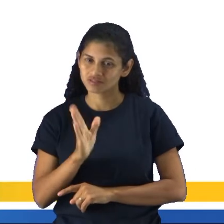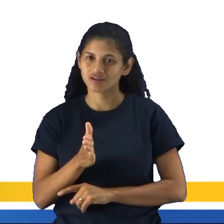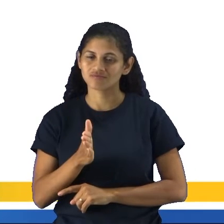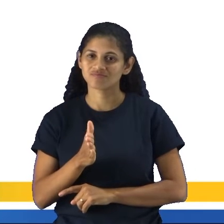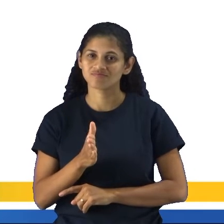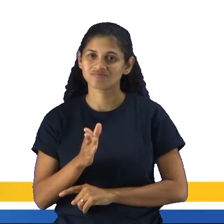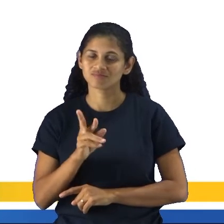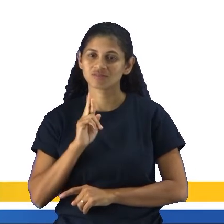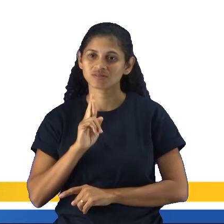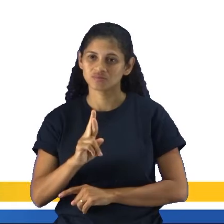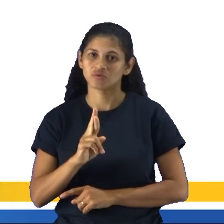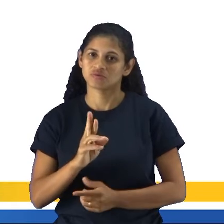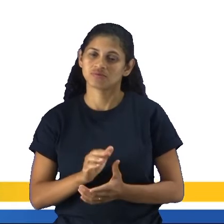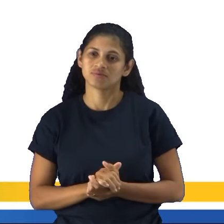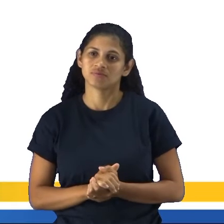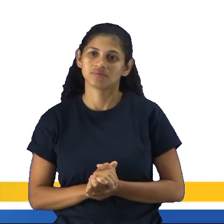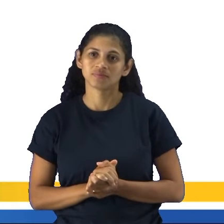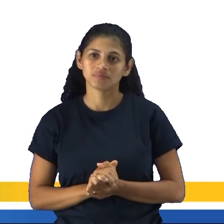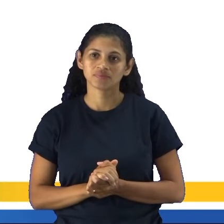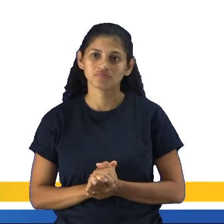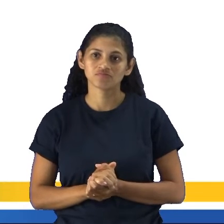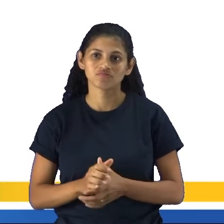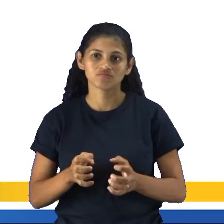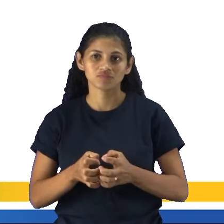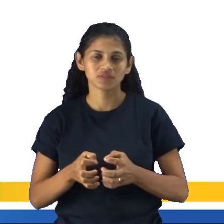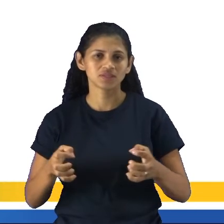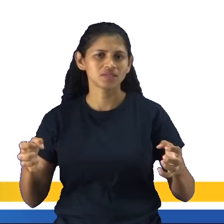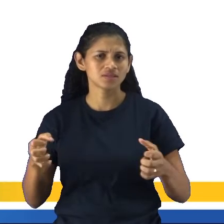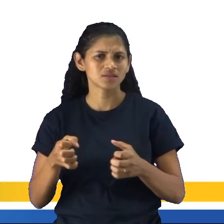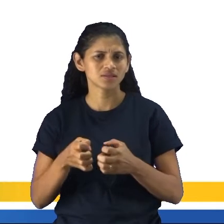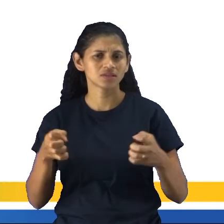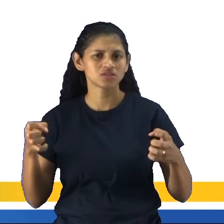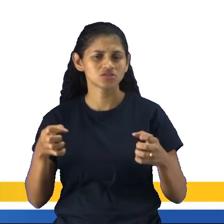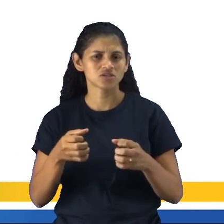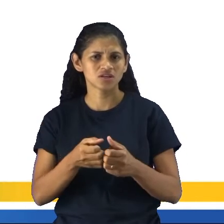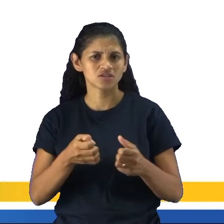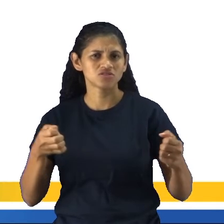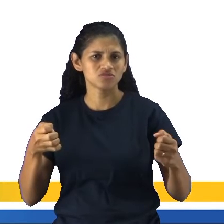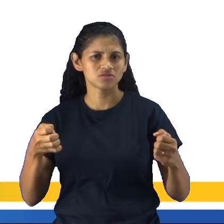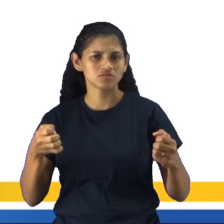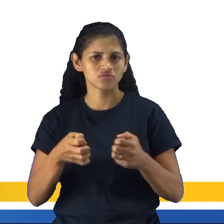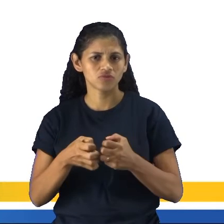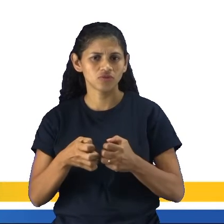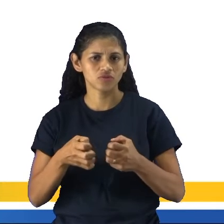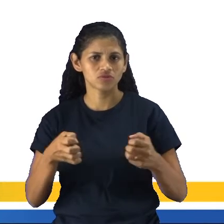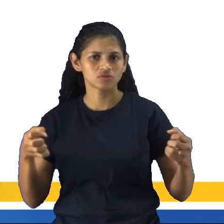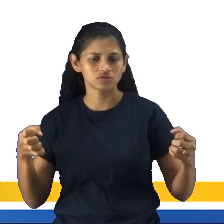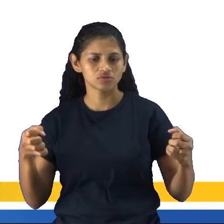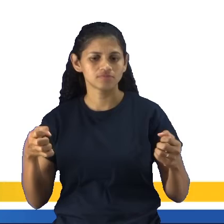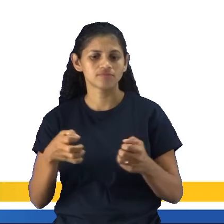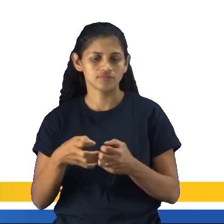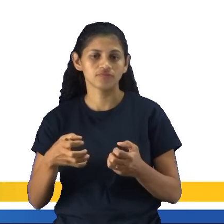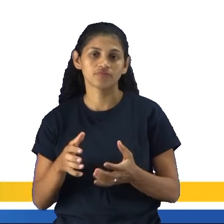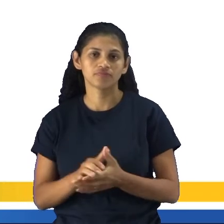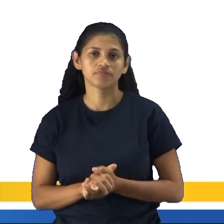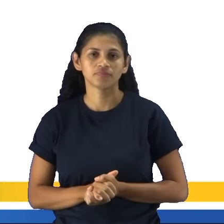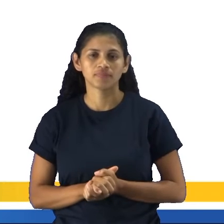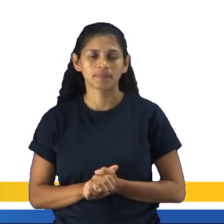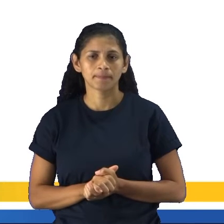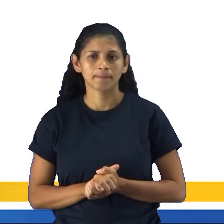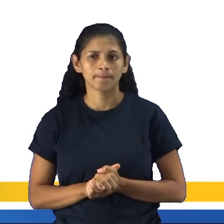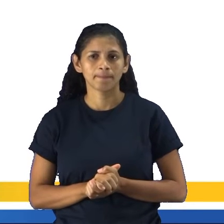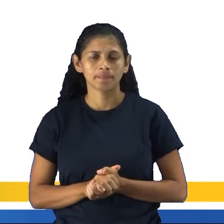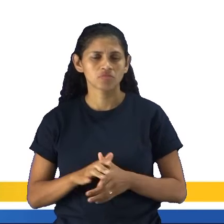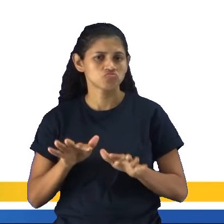A elasticidade tem a ver com como estica, né? Falando de uma maneira assim